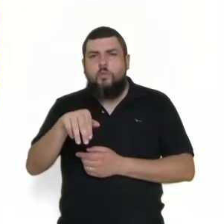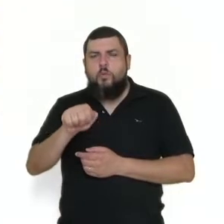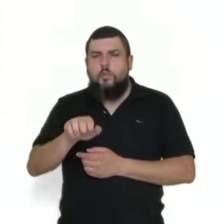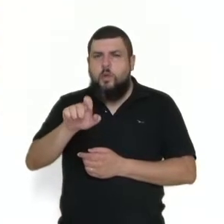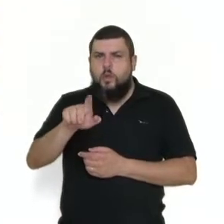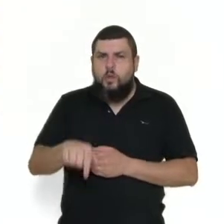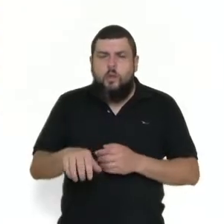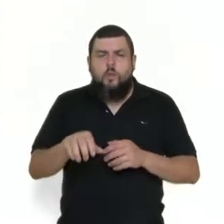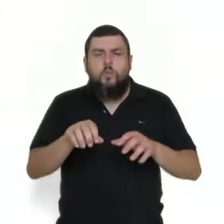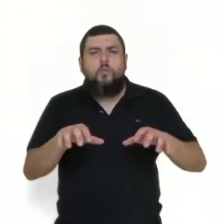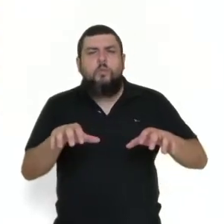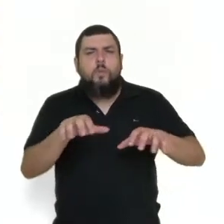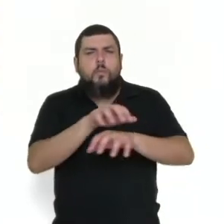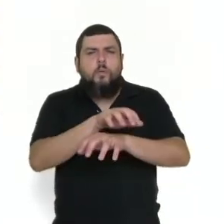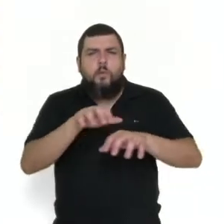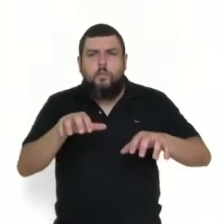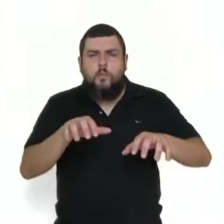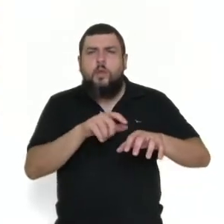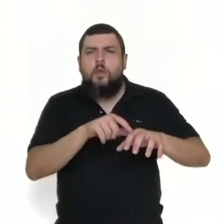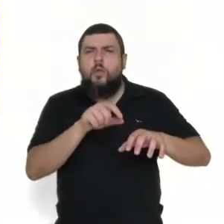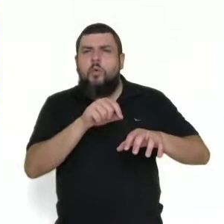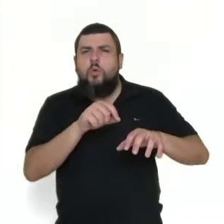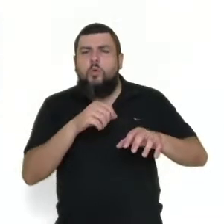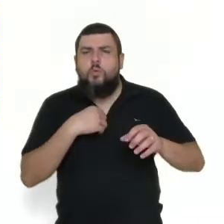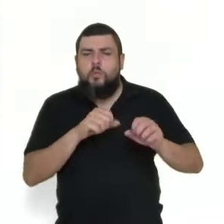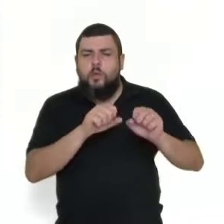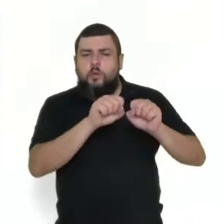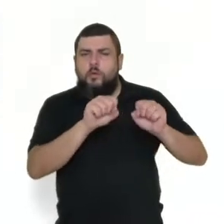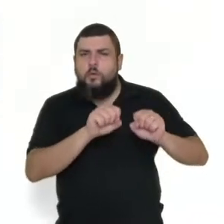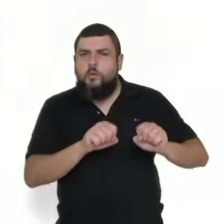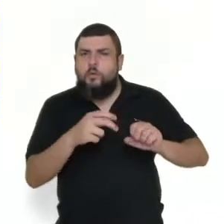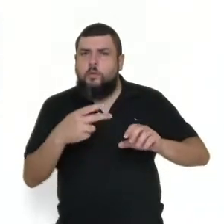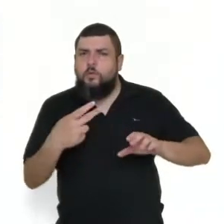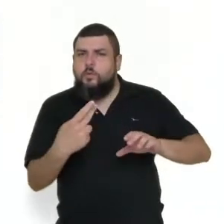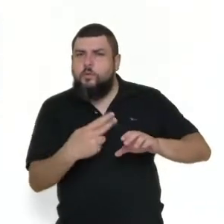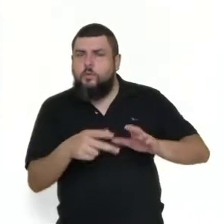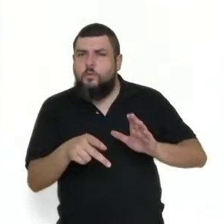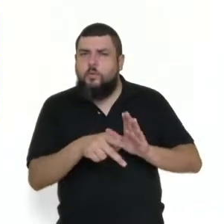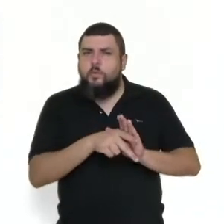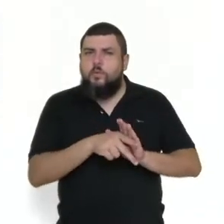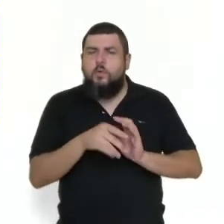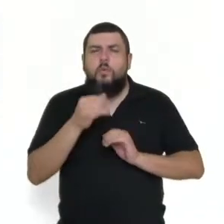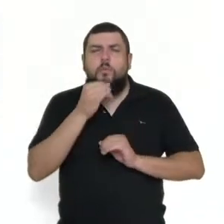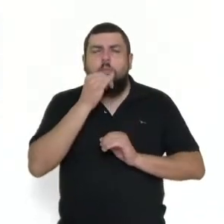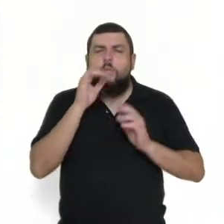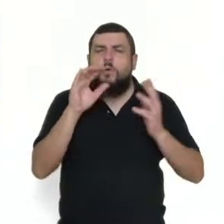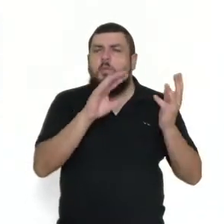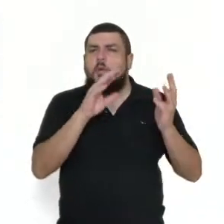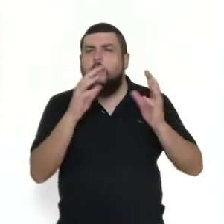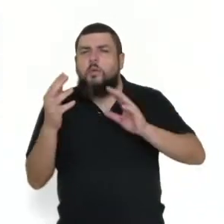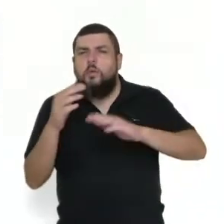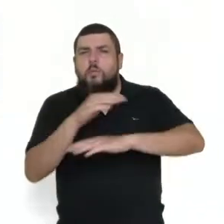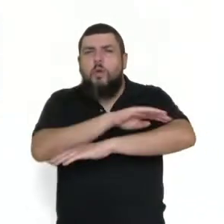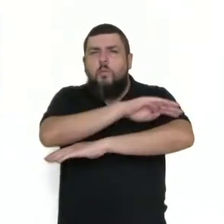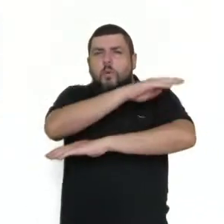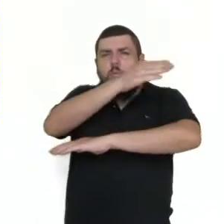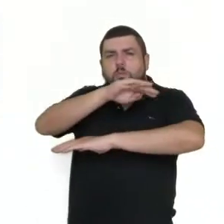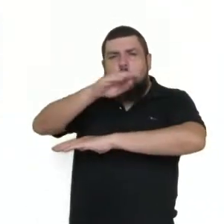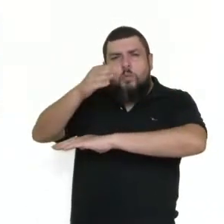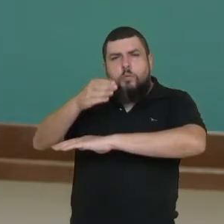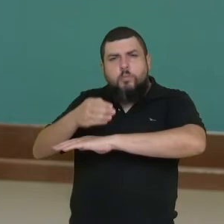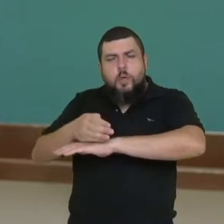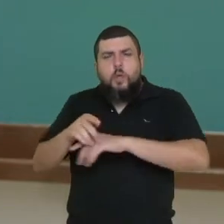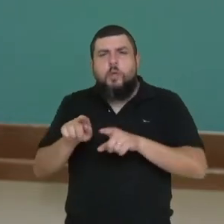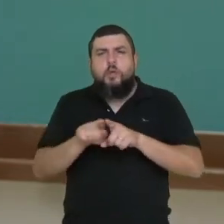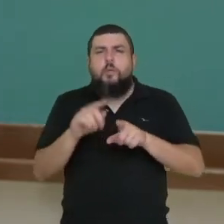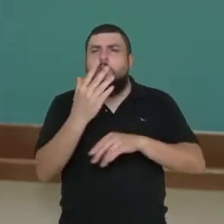classificação é baseada em ligações dos aspectos biológicos e físicos, como, por exemplo, clima, relevo, vegetação de uma determinada formação. Então, a